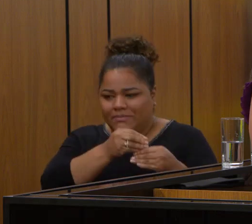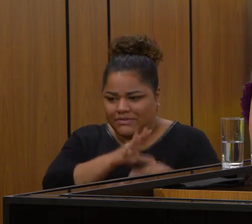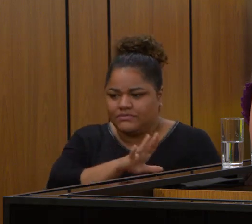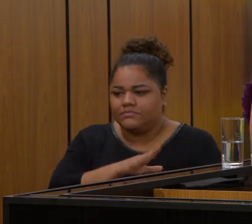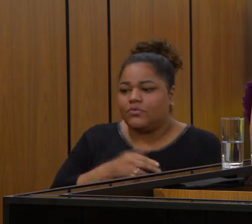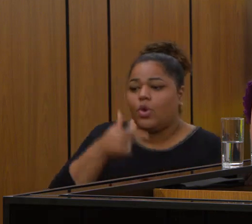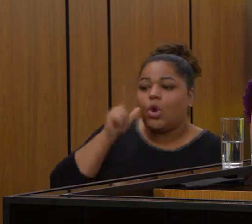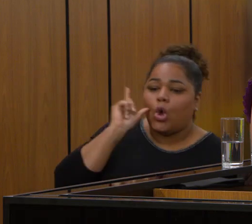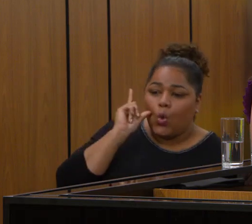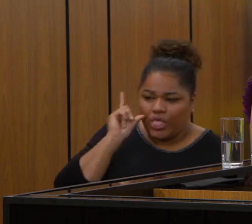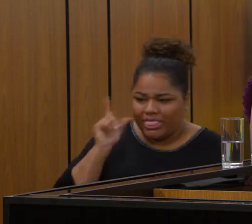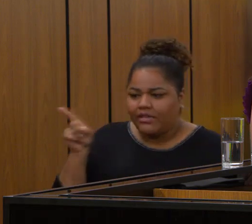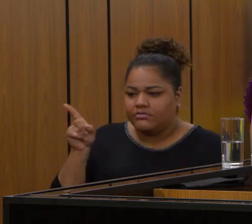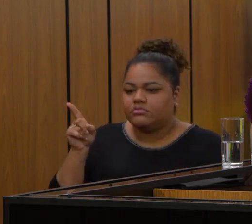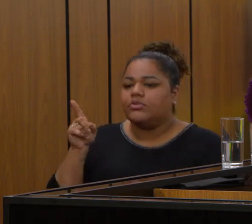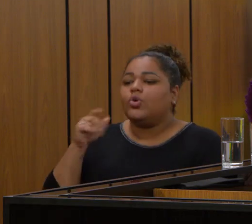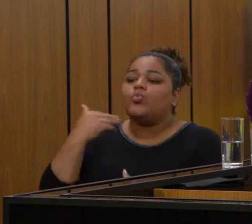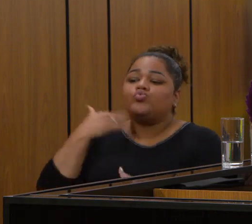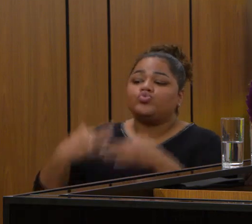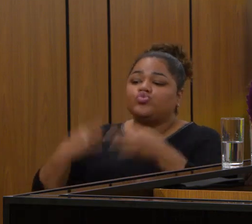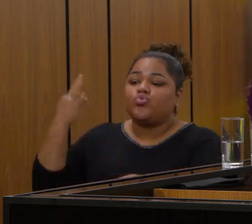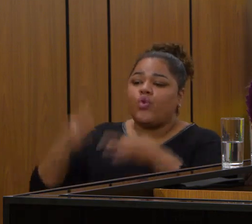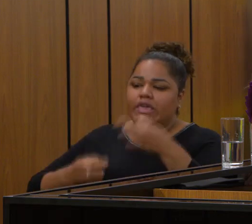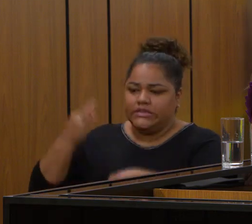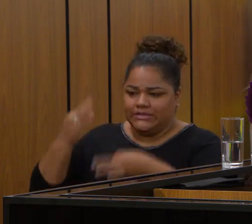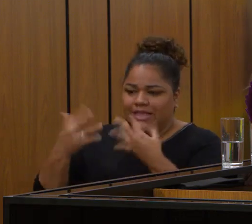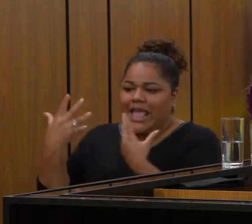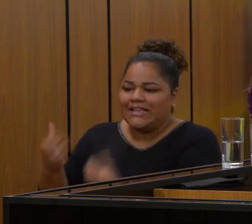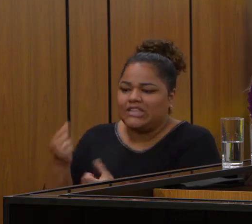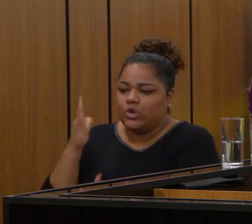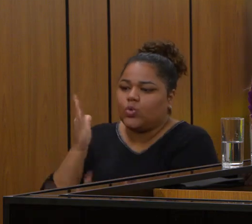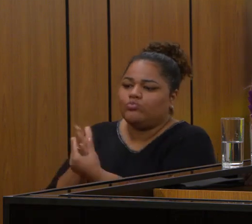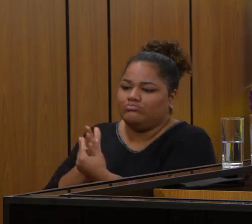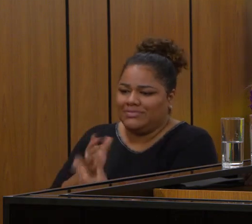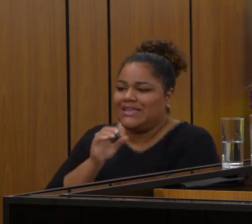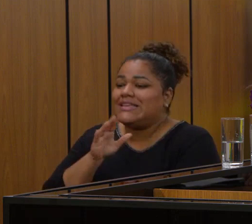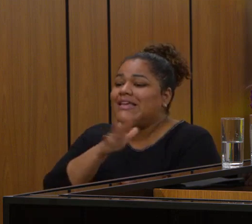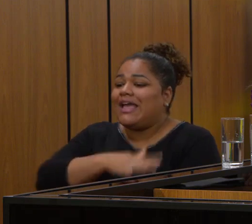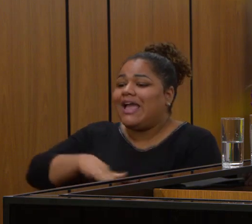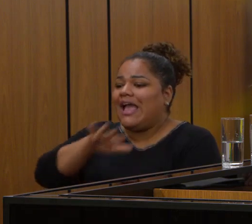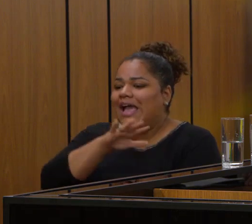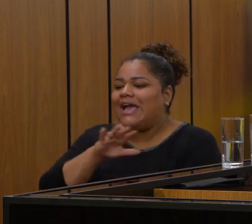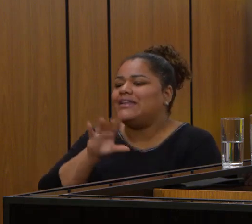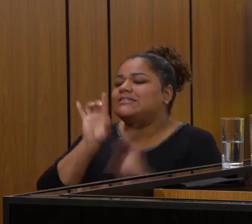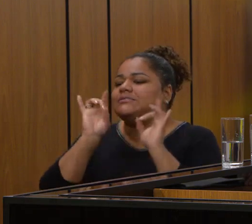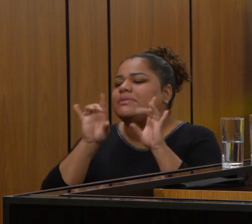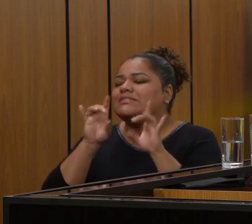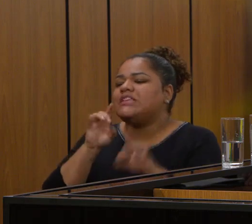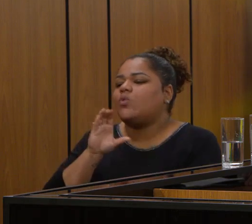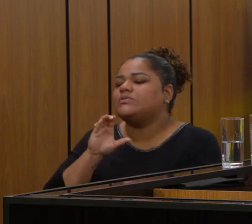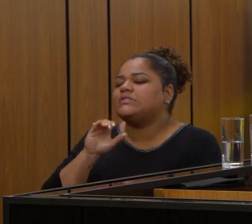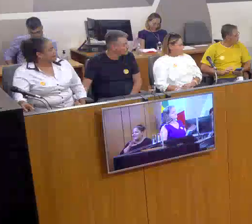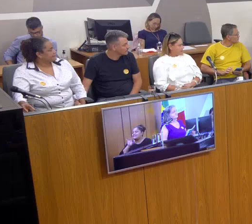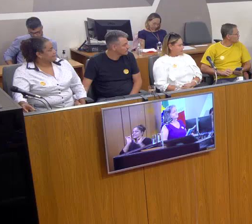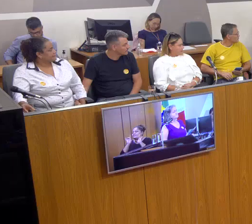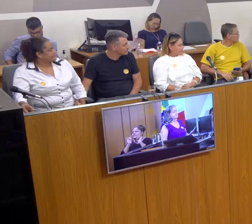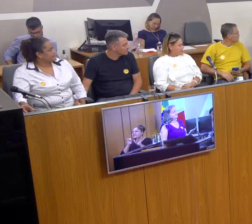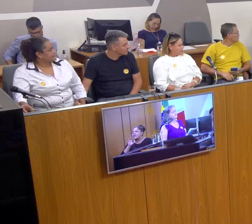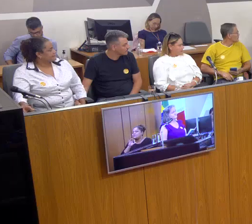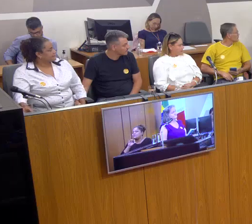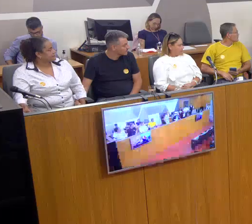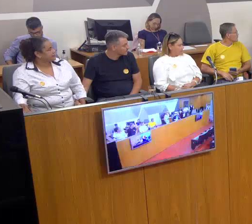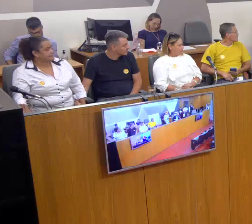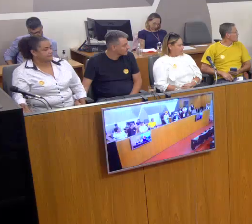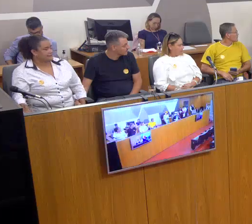conforme foi falado não é o caminho correto a pergunta fica colocada